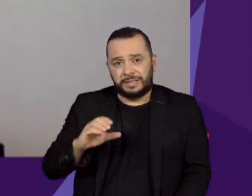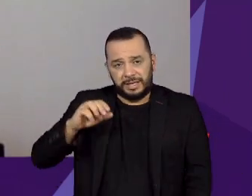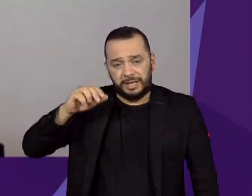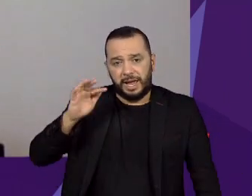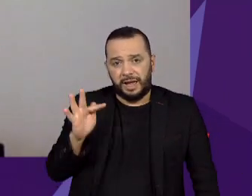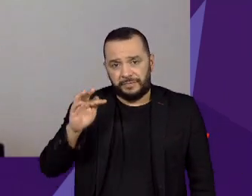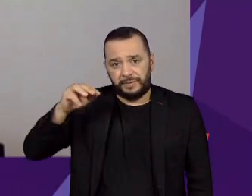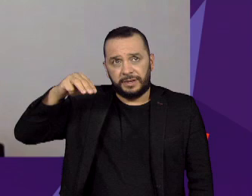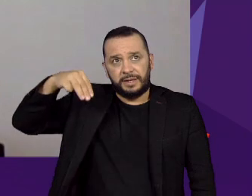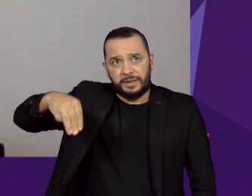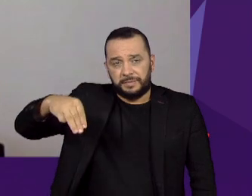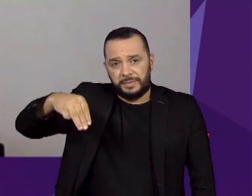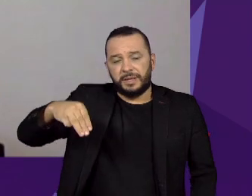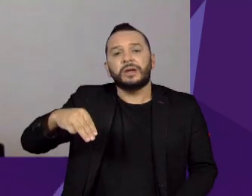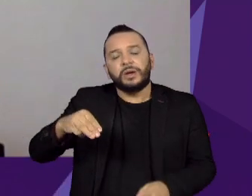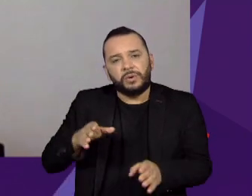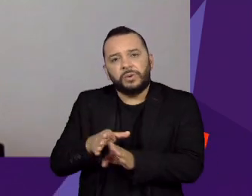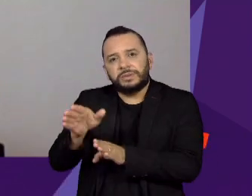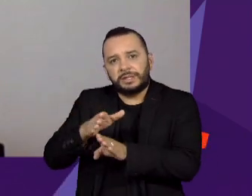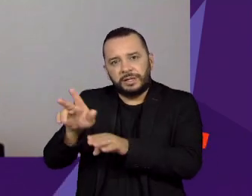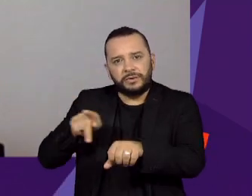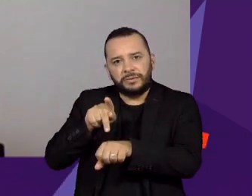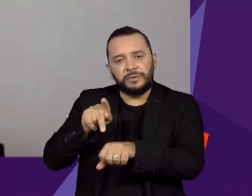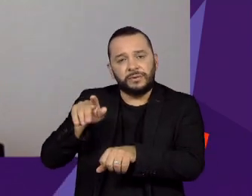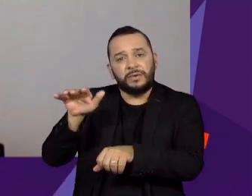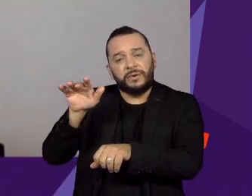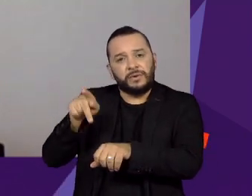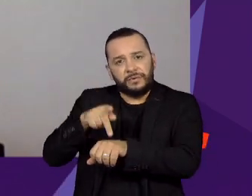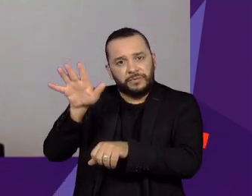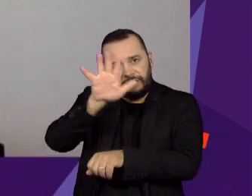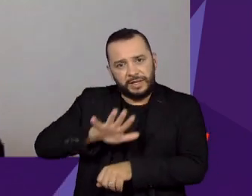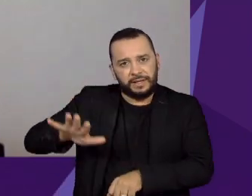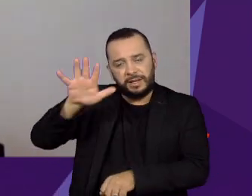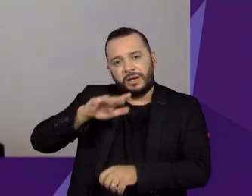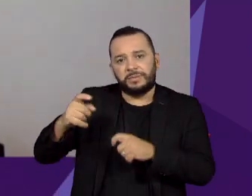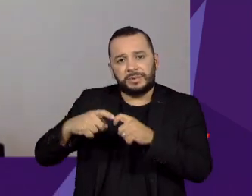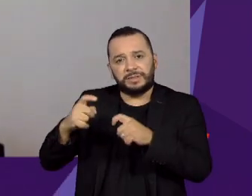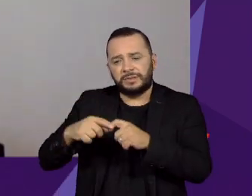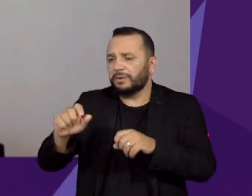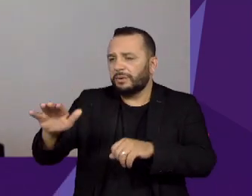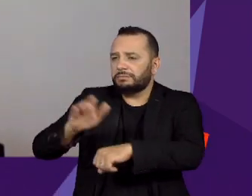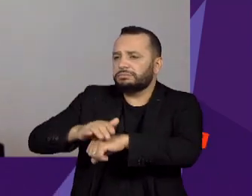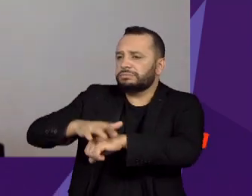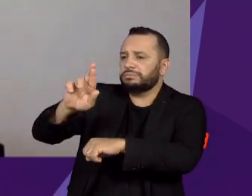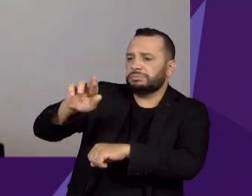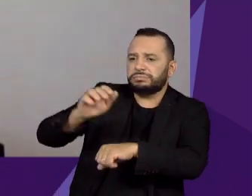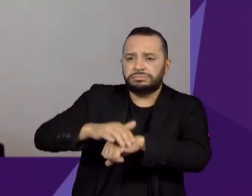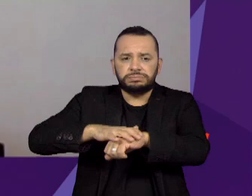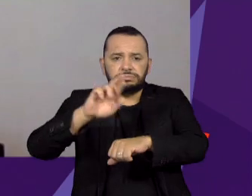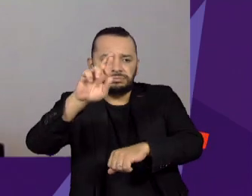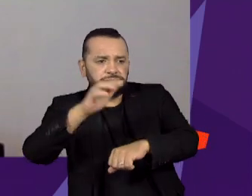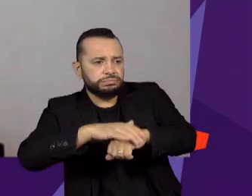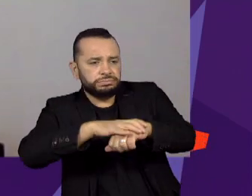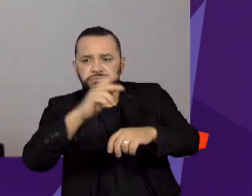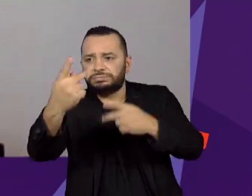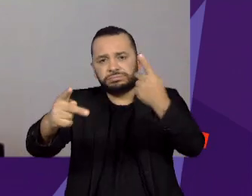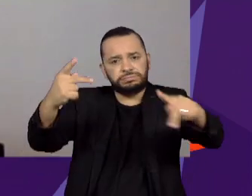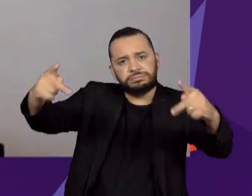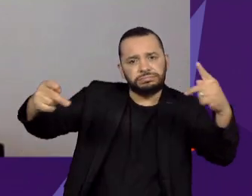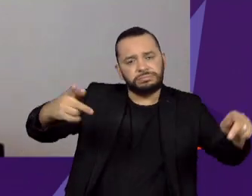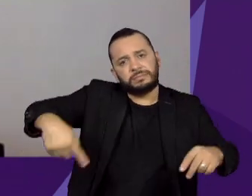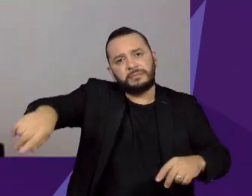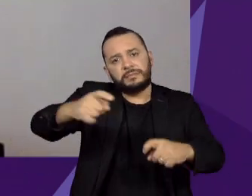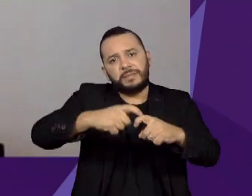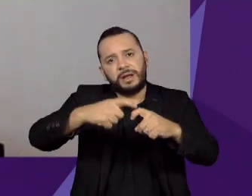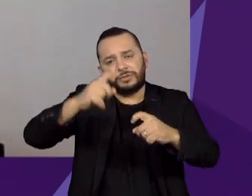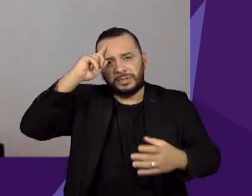perigosa, ele disse aos médicos, cada um pode fazer o que quiser, eu não vou mais fazer nenhuma orientação, nenhuma fiscalização,